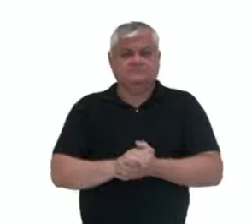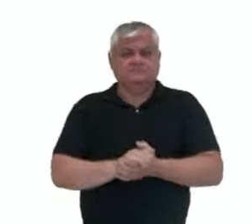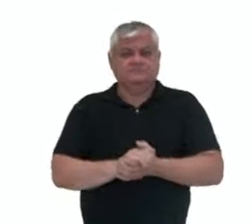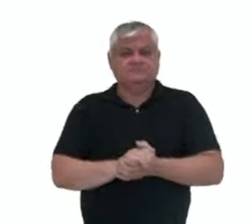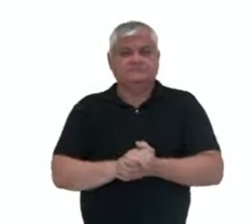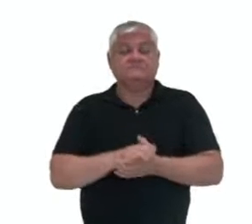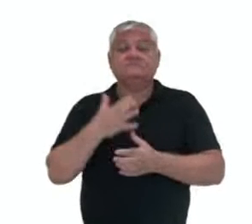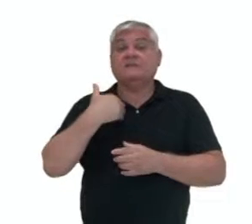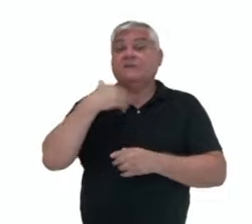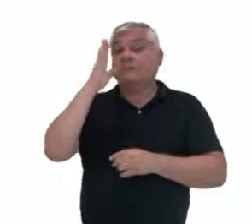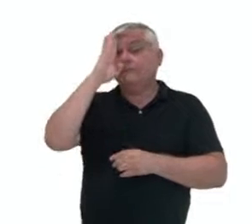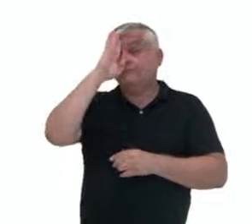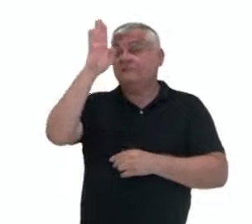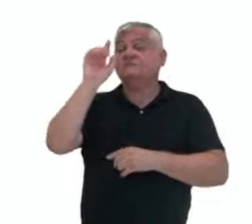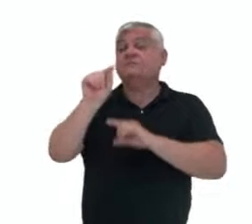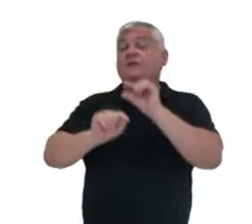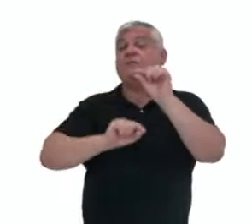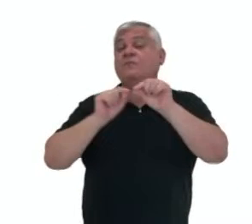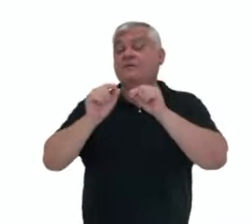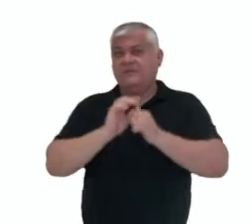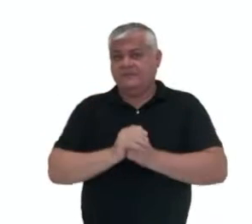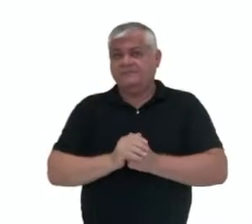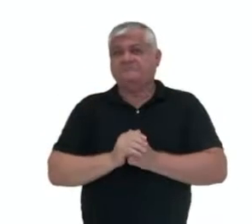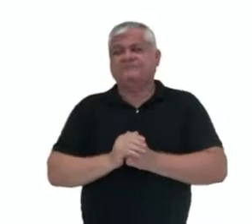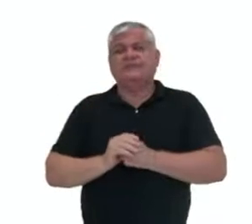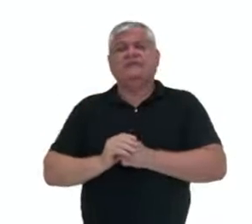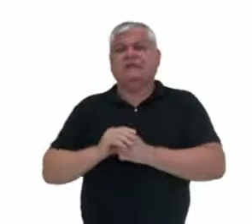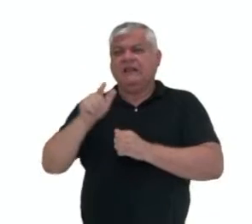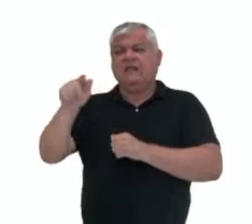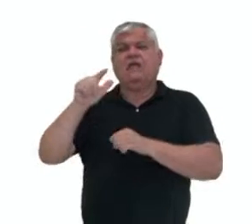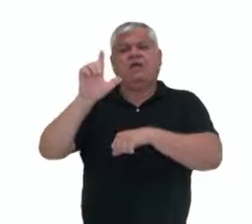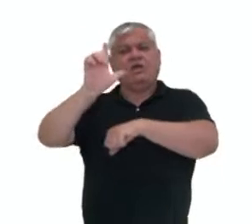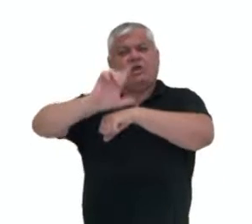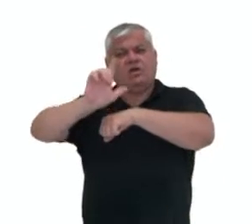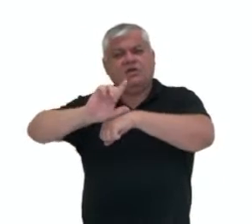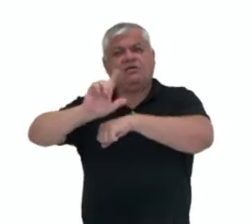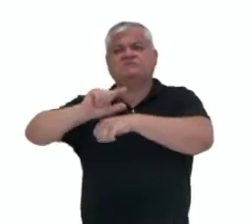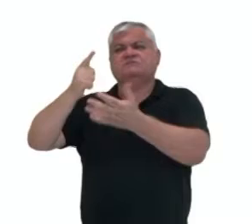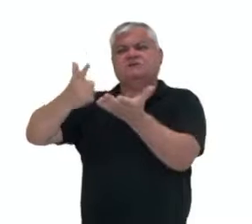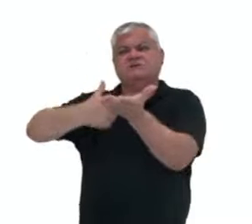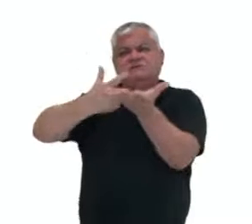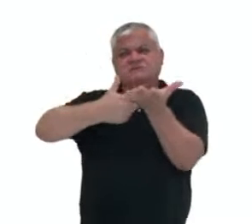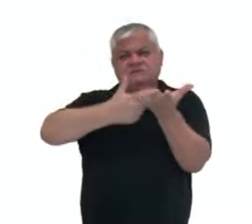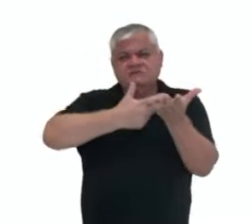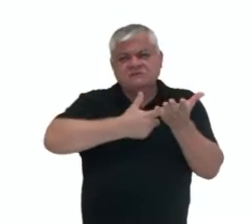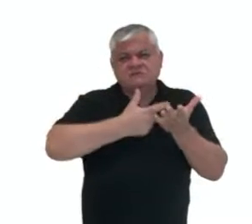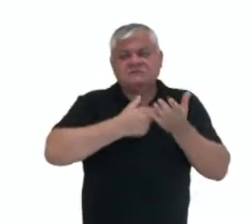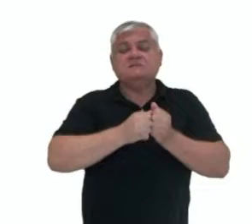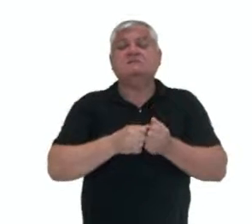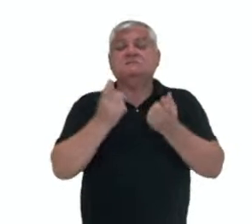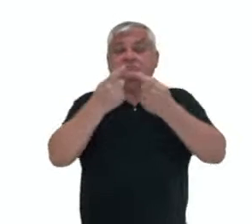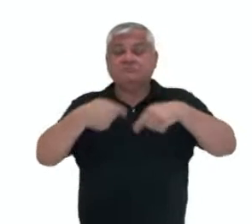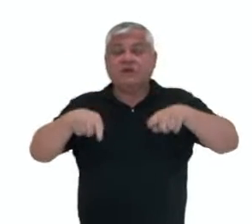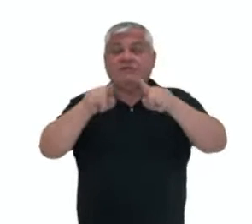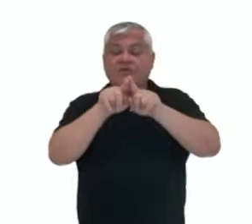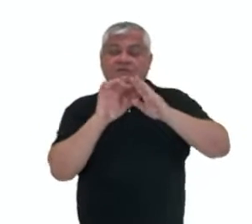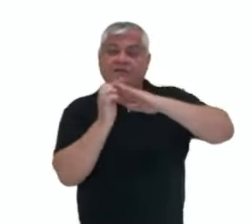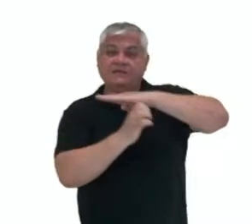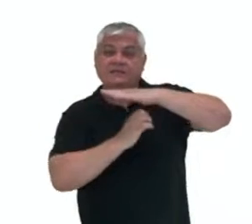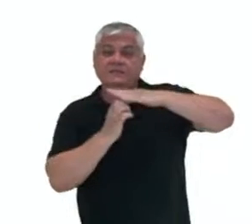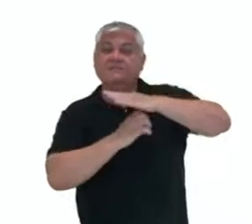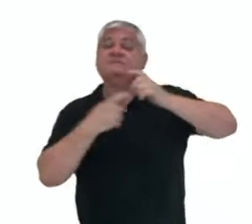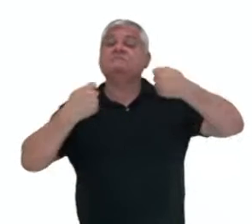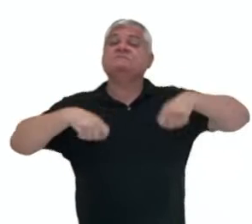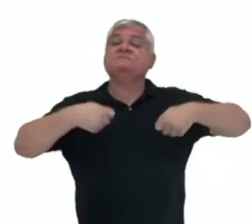os principais credores, as casas editoriais brasileiras. A recuperação destas empresas depende, dentro